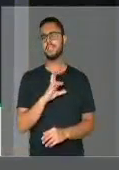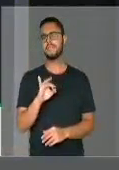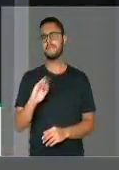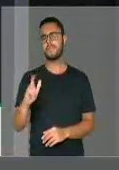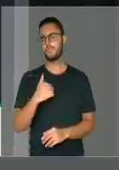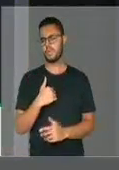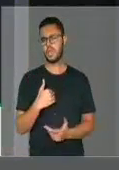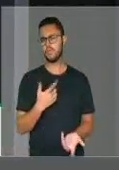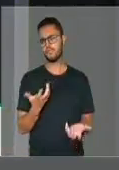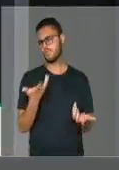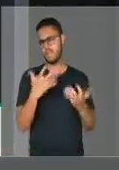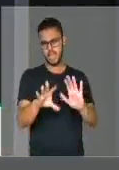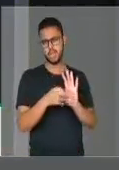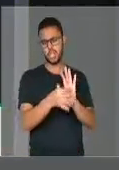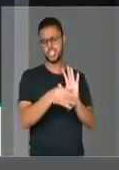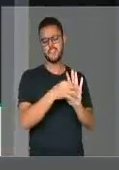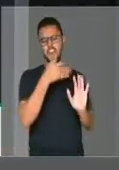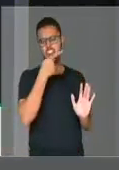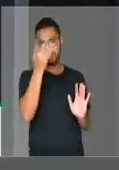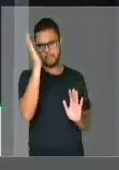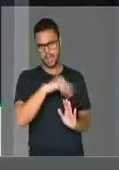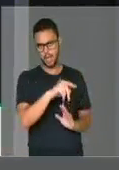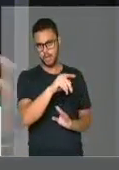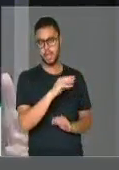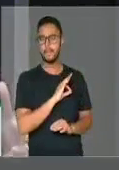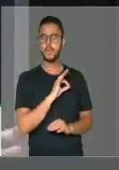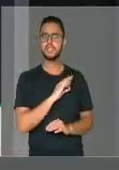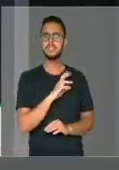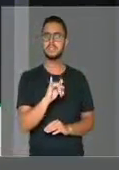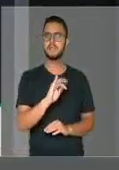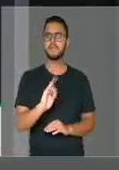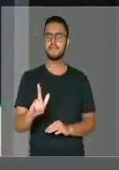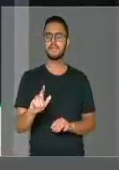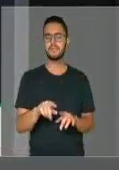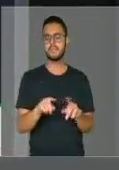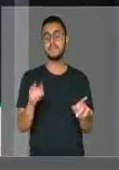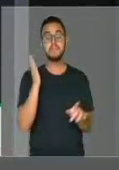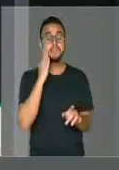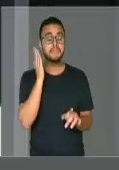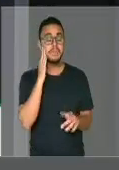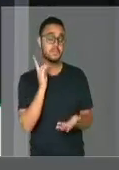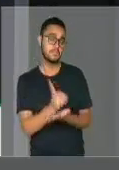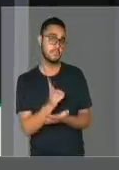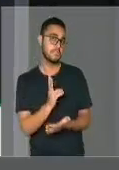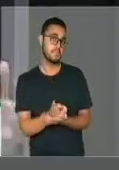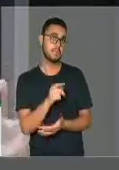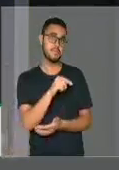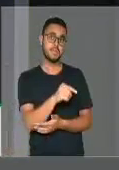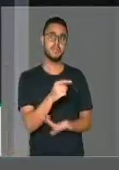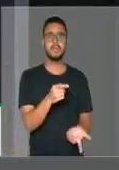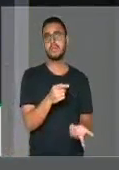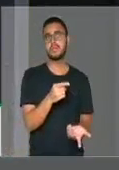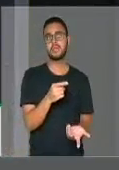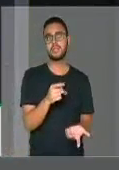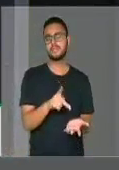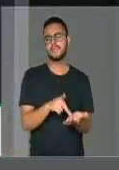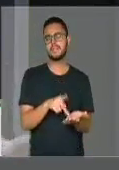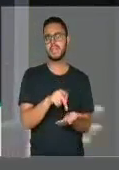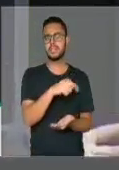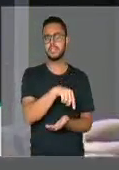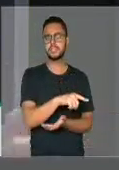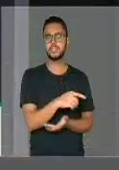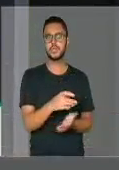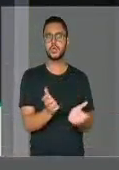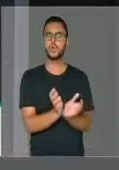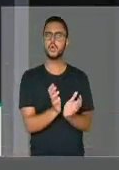criticar a compra de fardamento para a Polícia Civil, mesmo sabendo que é uma instituição que, em tese, deveria trabalhar a paisana, né,